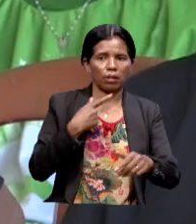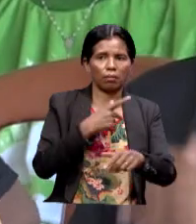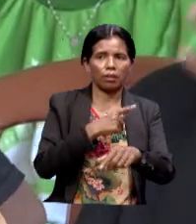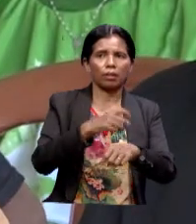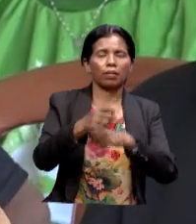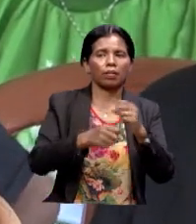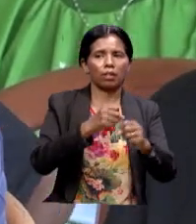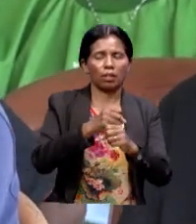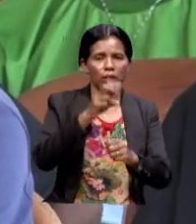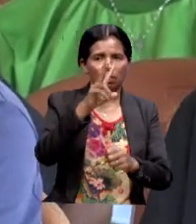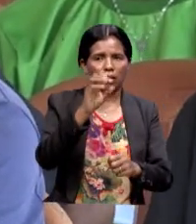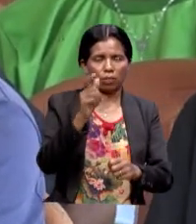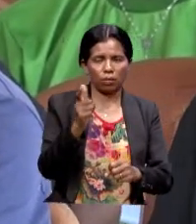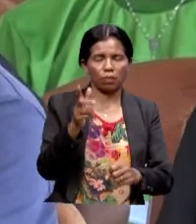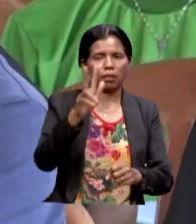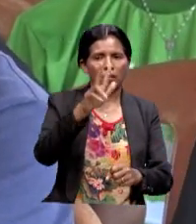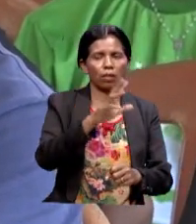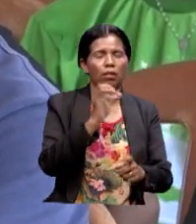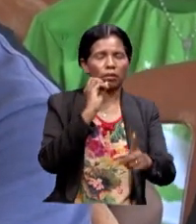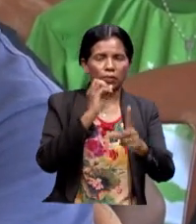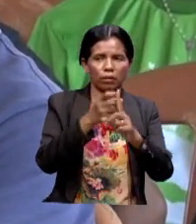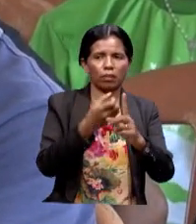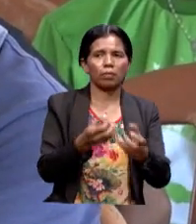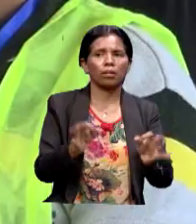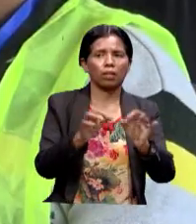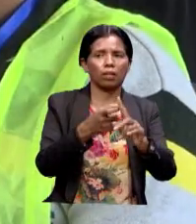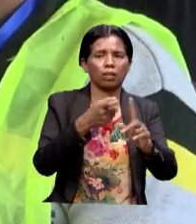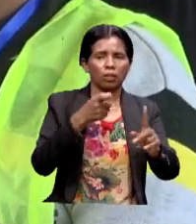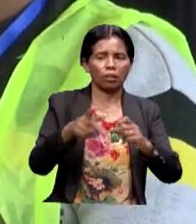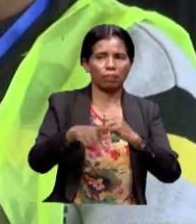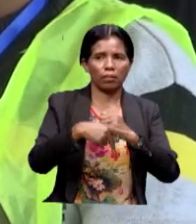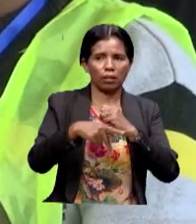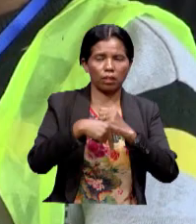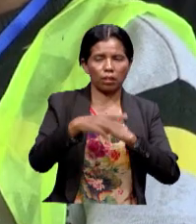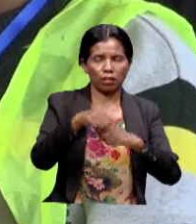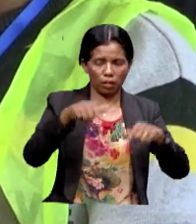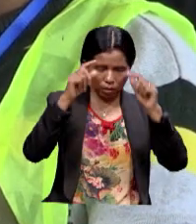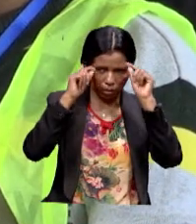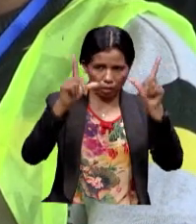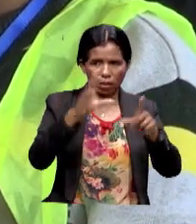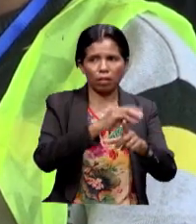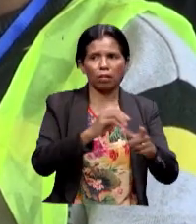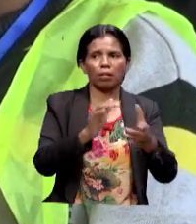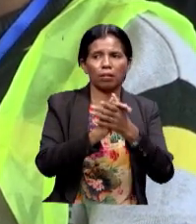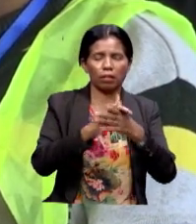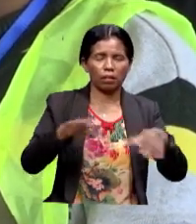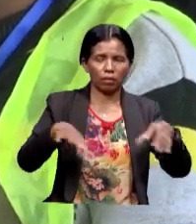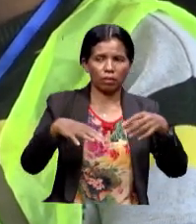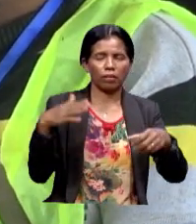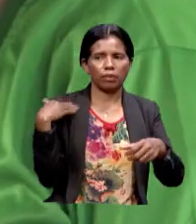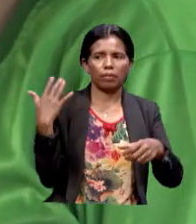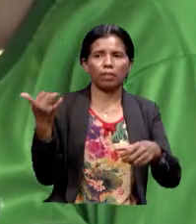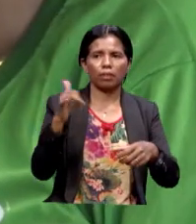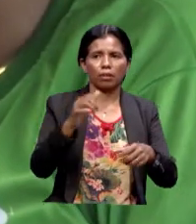resin atolo. Objetivo principal do Congresso Nacional de Partidos Verdes de Timor-Né, atualmente em Leutan Serviços, ou Venturinian,